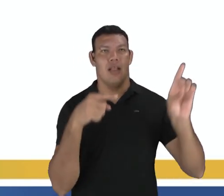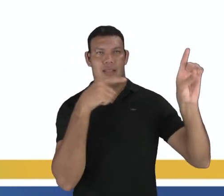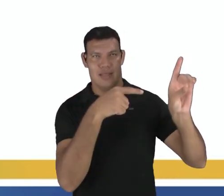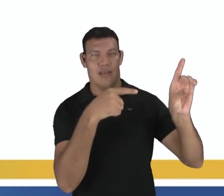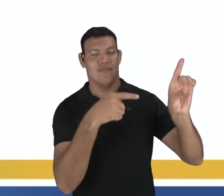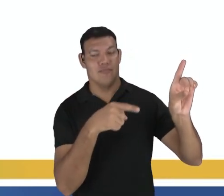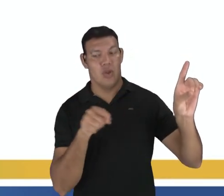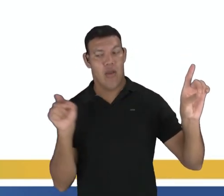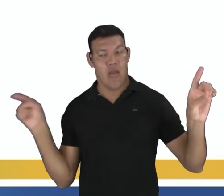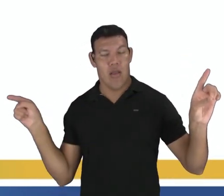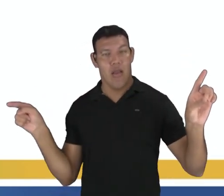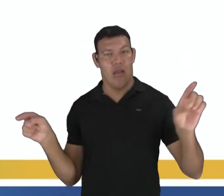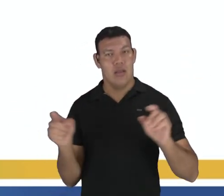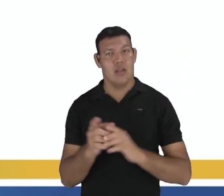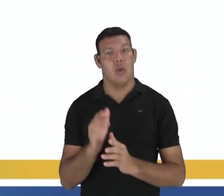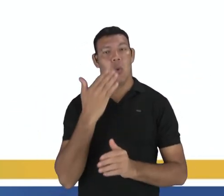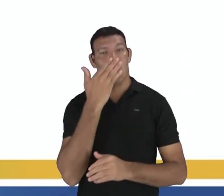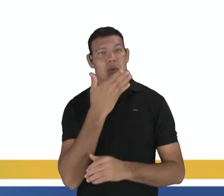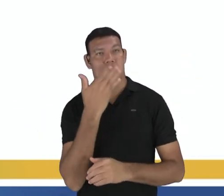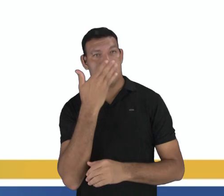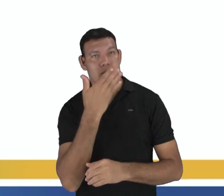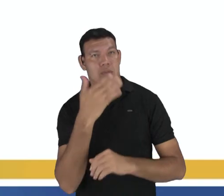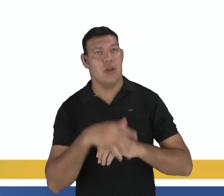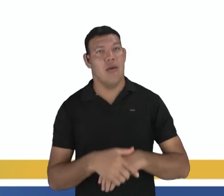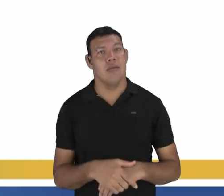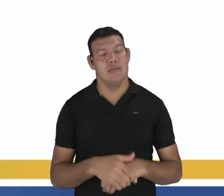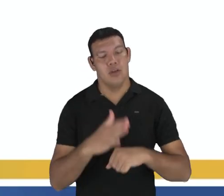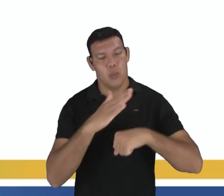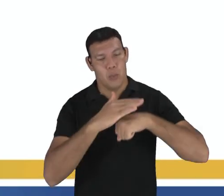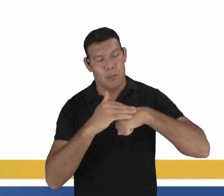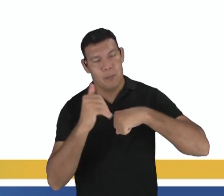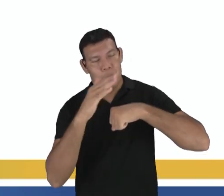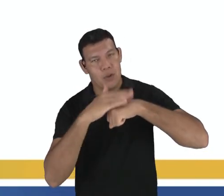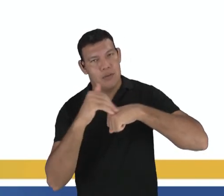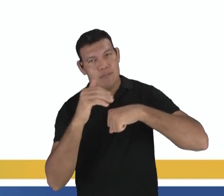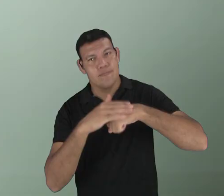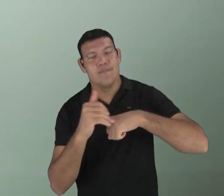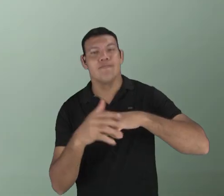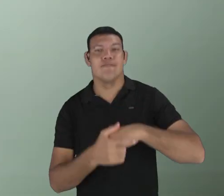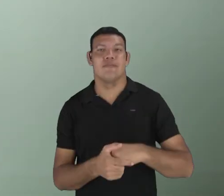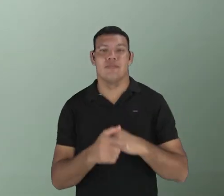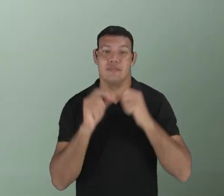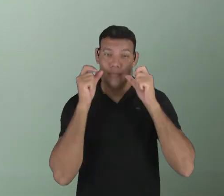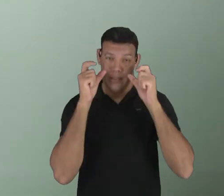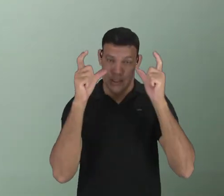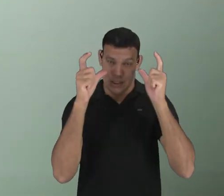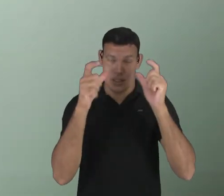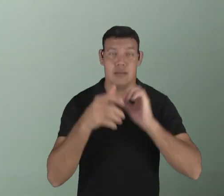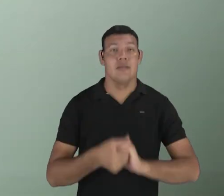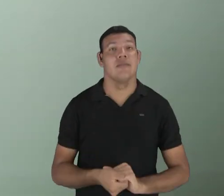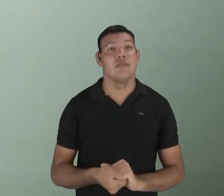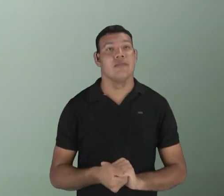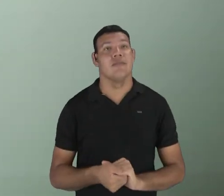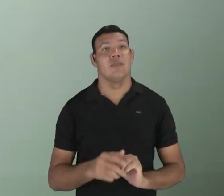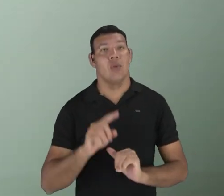virou num doce? Não. Ela está no sentido figurado, né? Que a pessoa foi atenciosa, generosa,